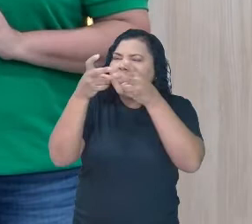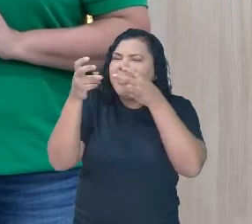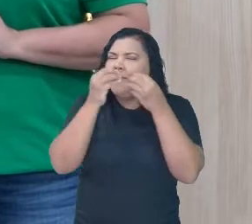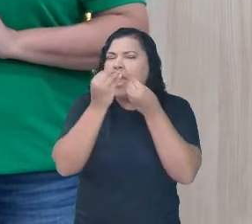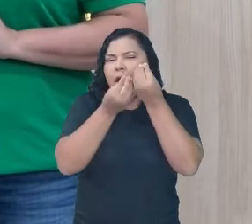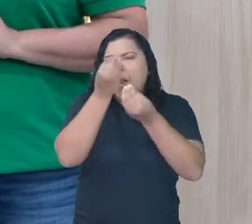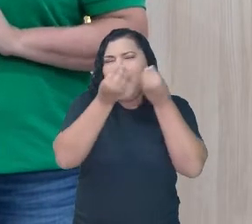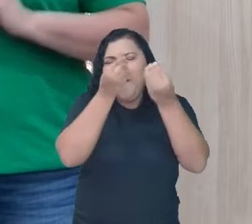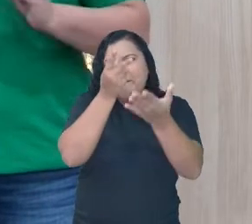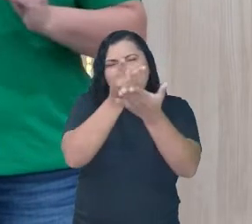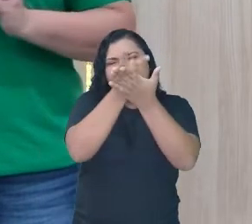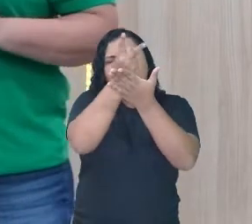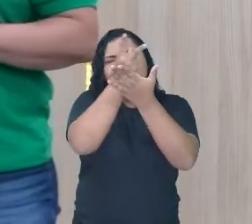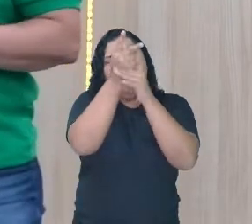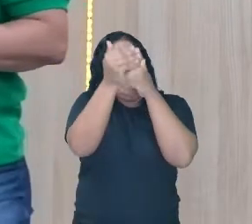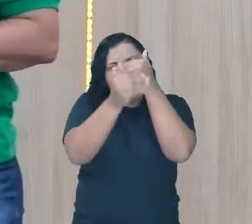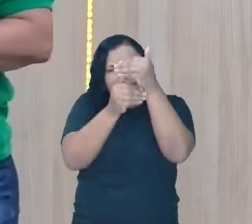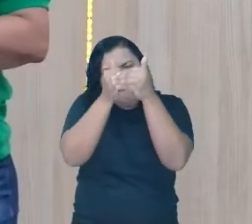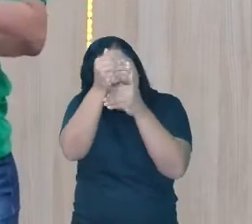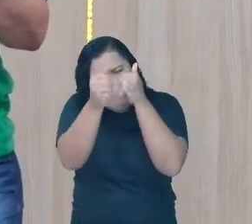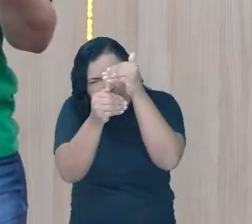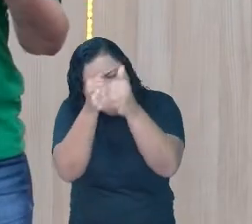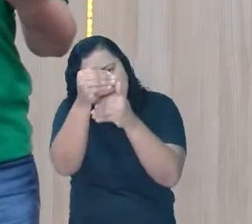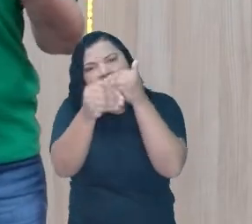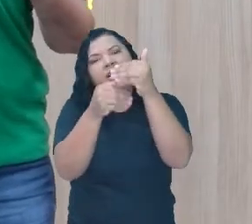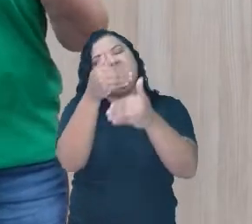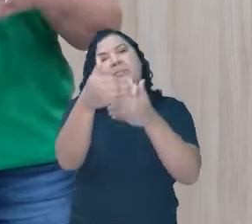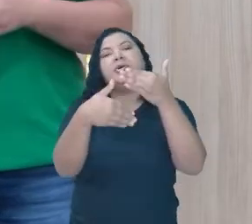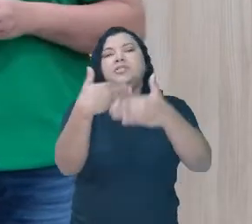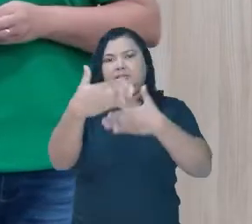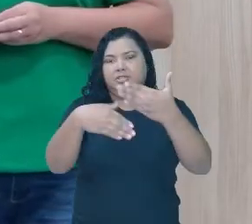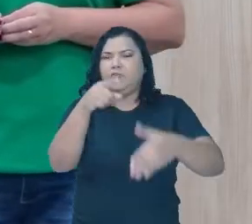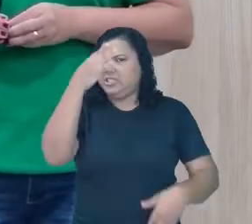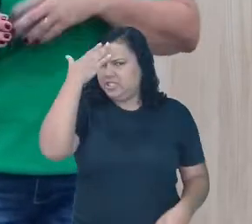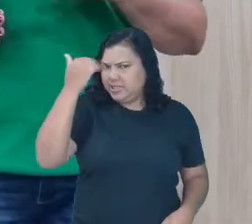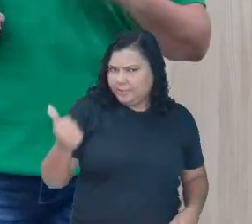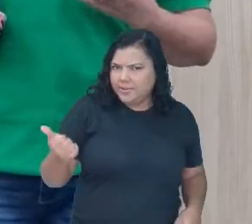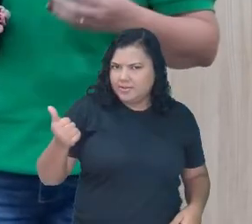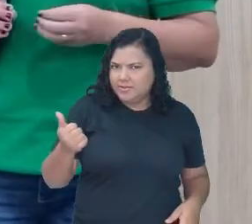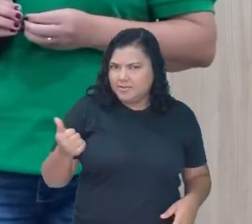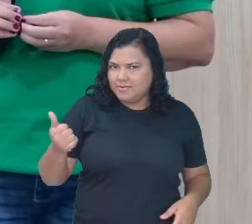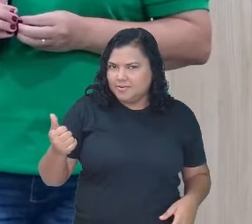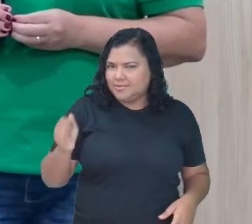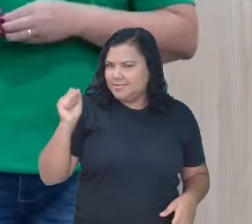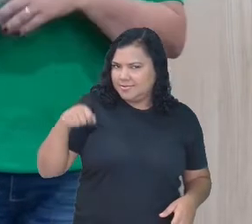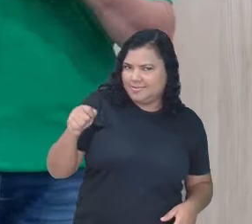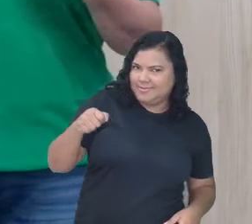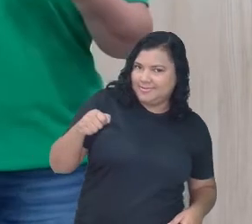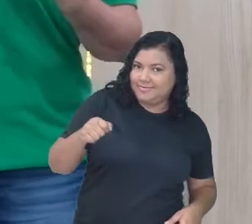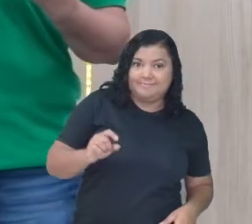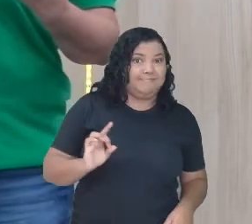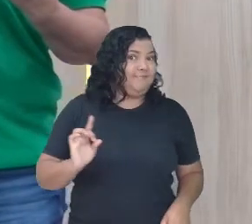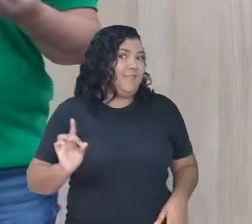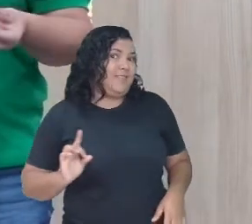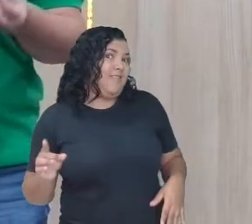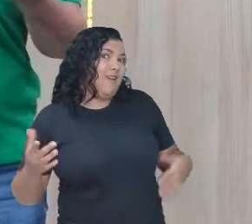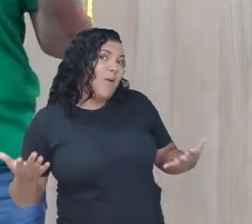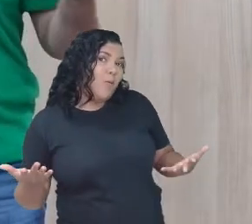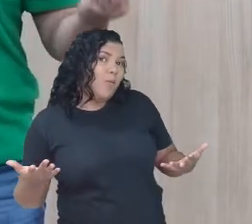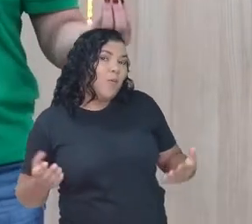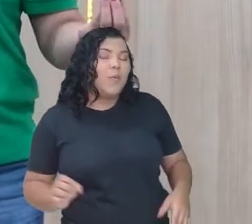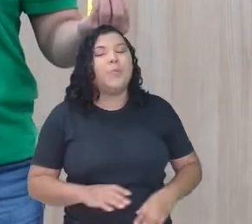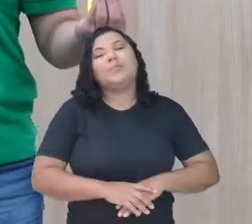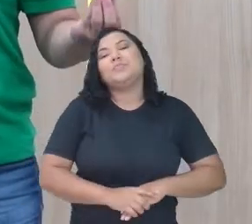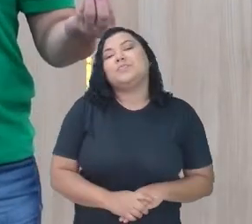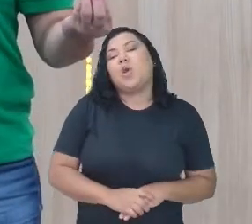processo nessa aula. Não está interessante? Vocês sabiam disso? De repente, sim. Ou de repente